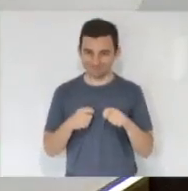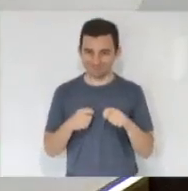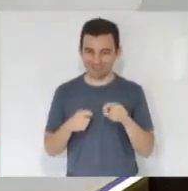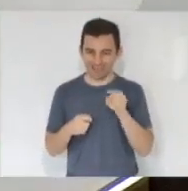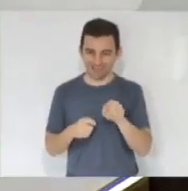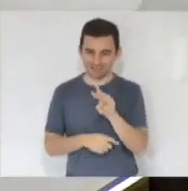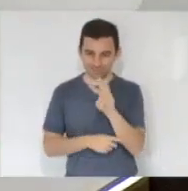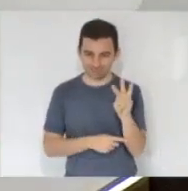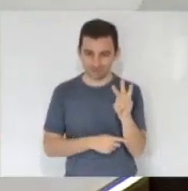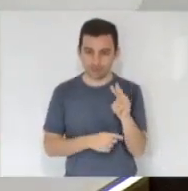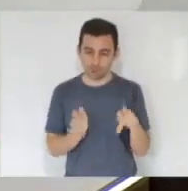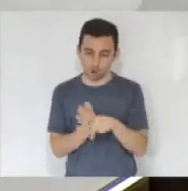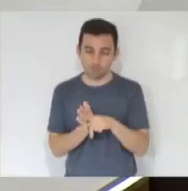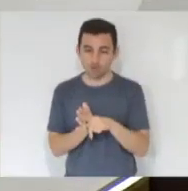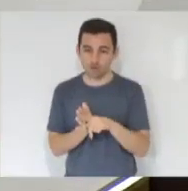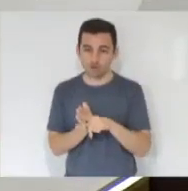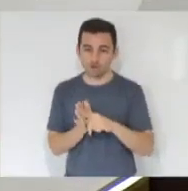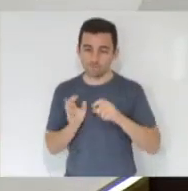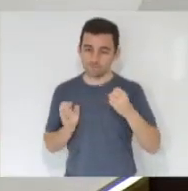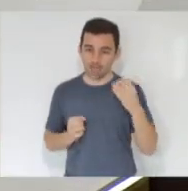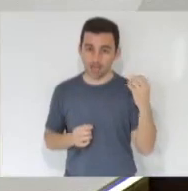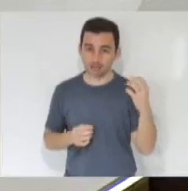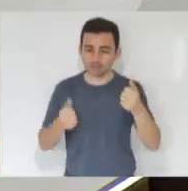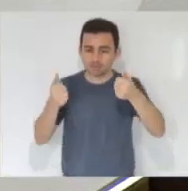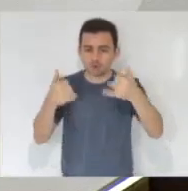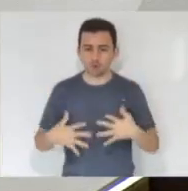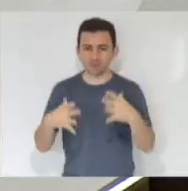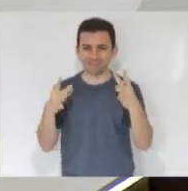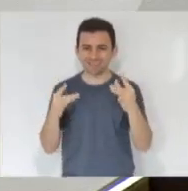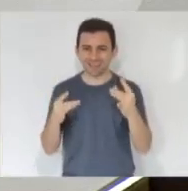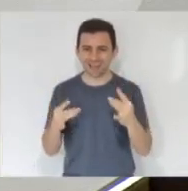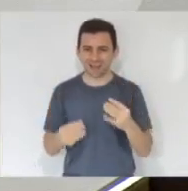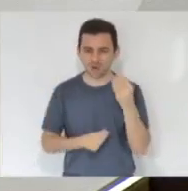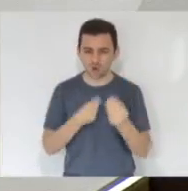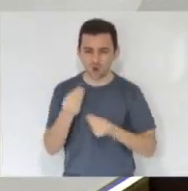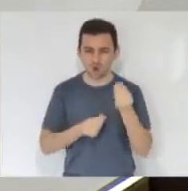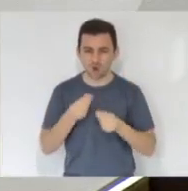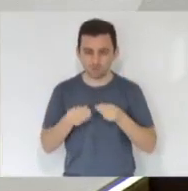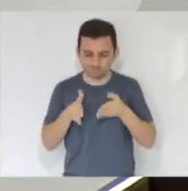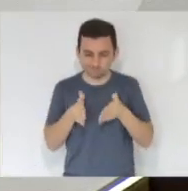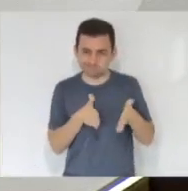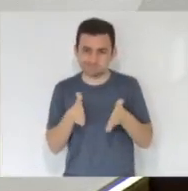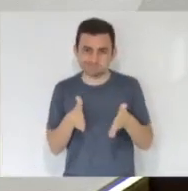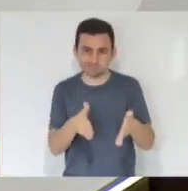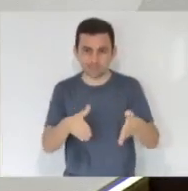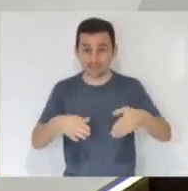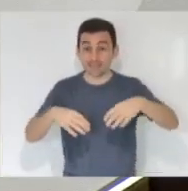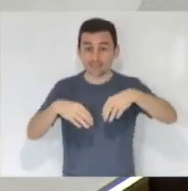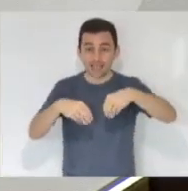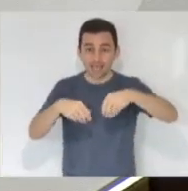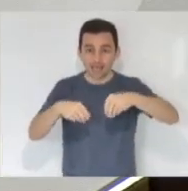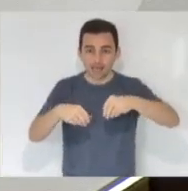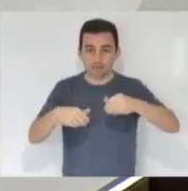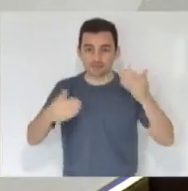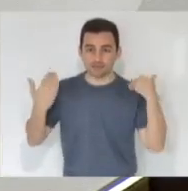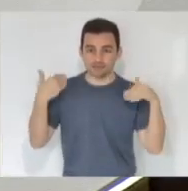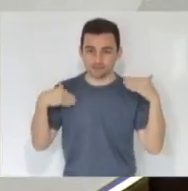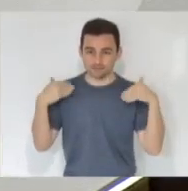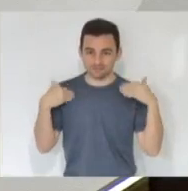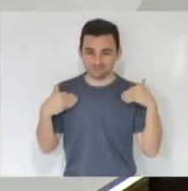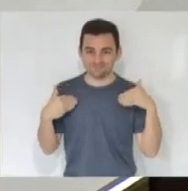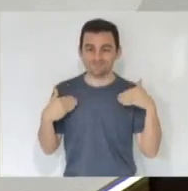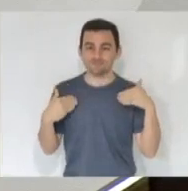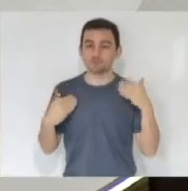em detalhes um roteiro turístico terrestre em Santa Catarina. Então, nós estamos